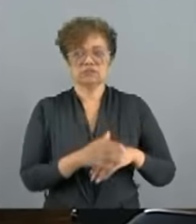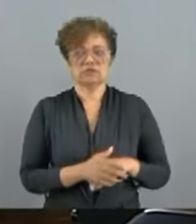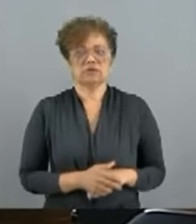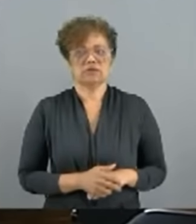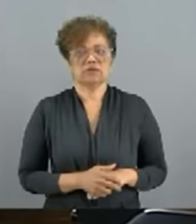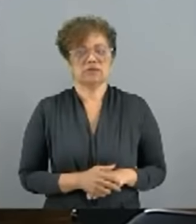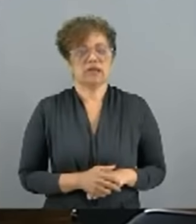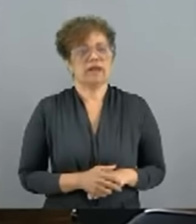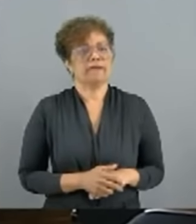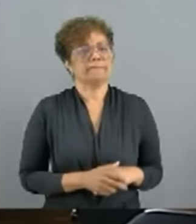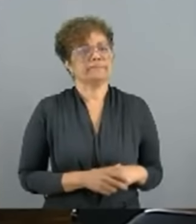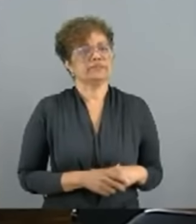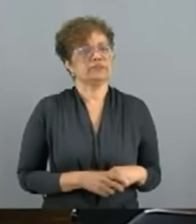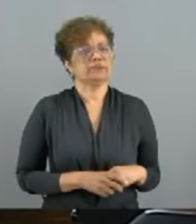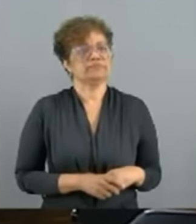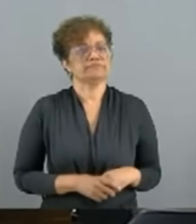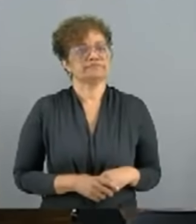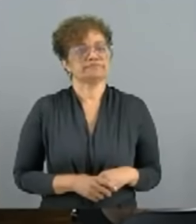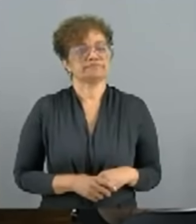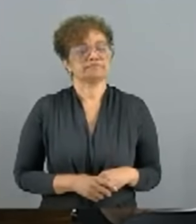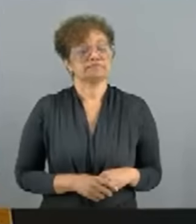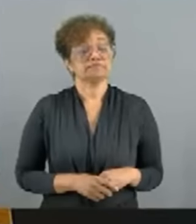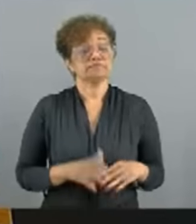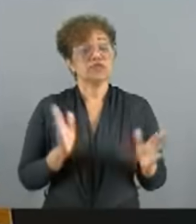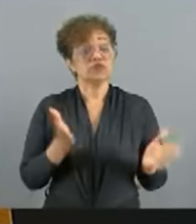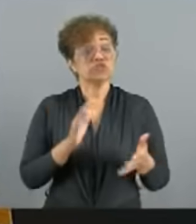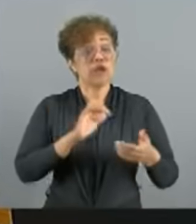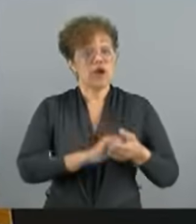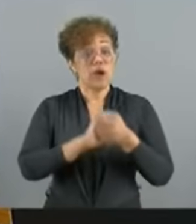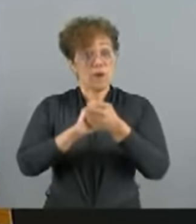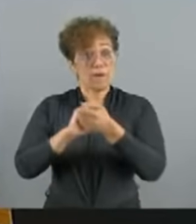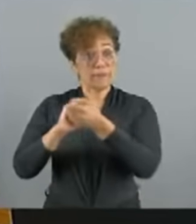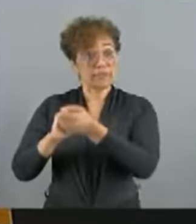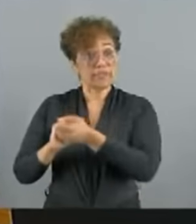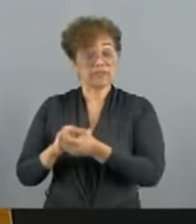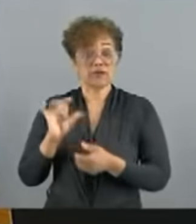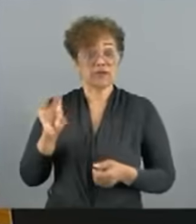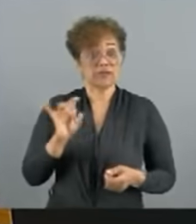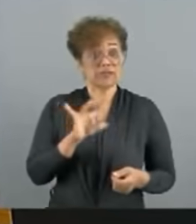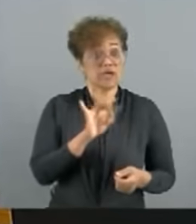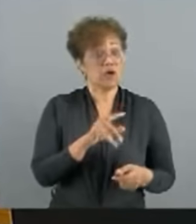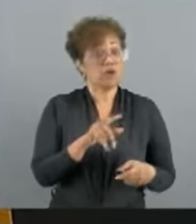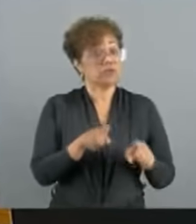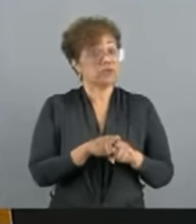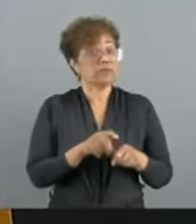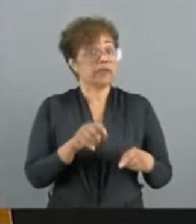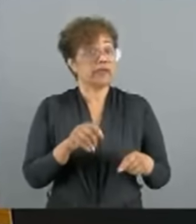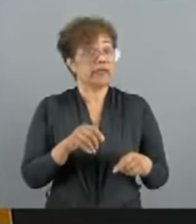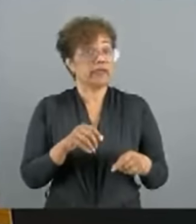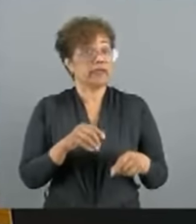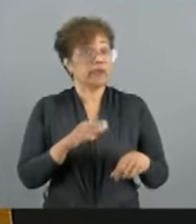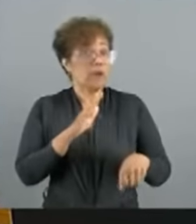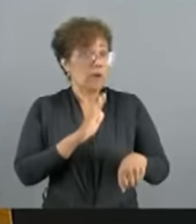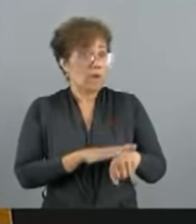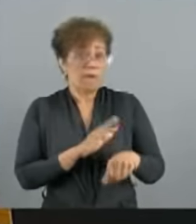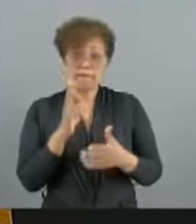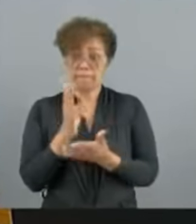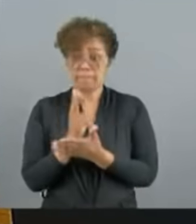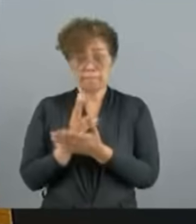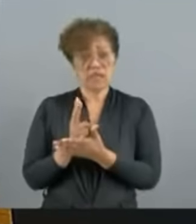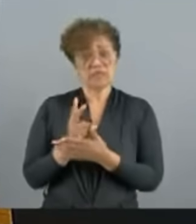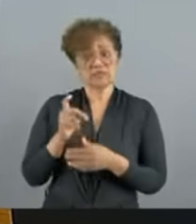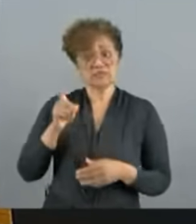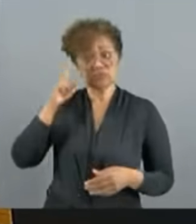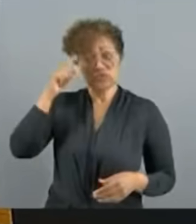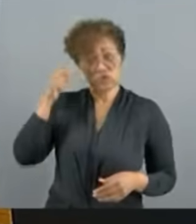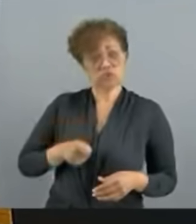então, o que eu queria lhe pedir, apenas lhe cumprimentando já pela condução, é a equiparação do tempo. Mesmo tempo que o senador Sérgio Moro